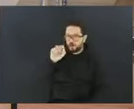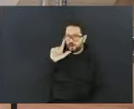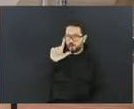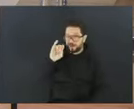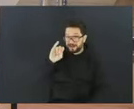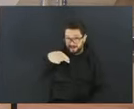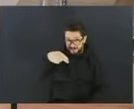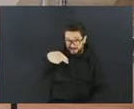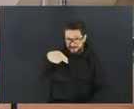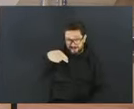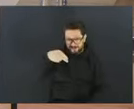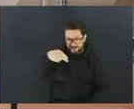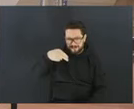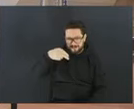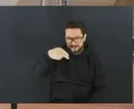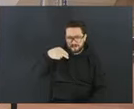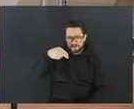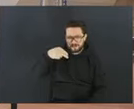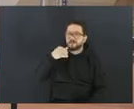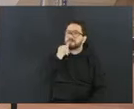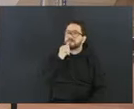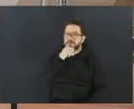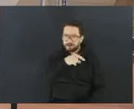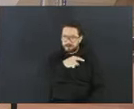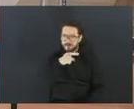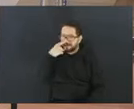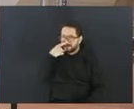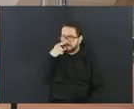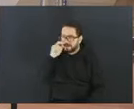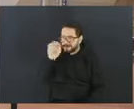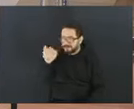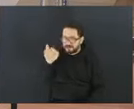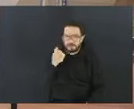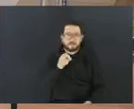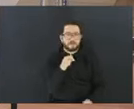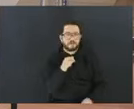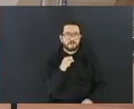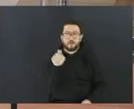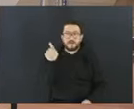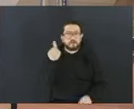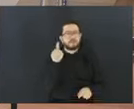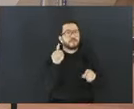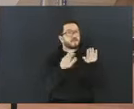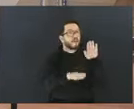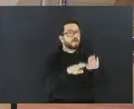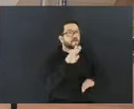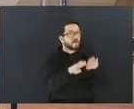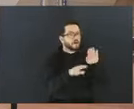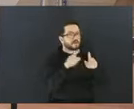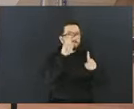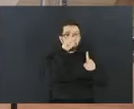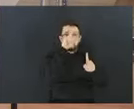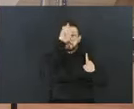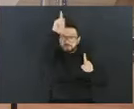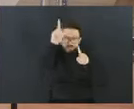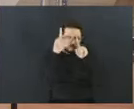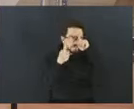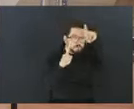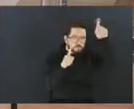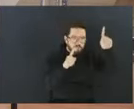vereador Sabino Pico. E ele falou assim: vocês podem estar brotando algumas iniciativas. Onde